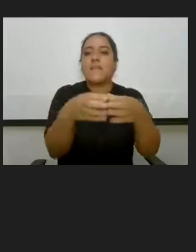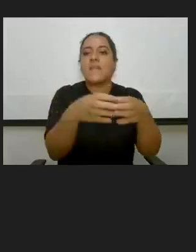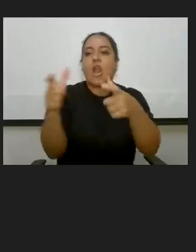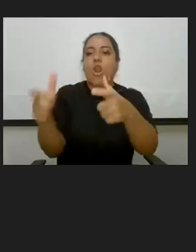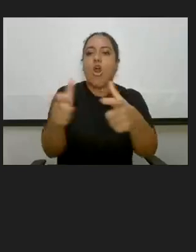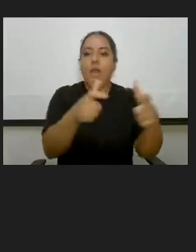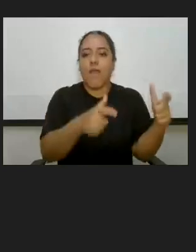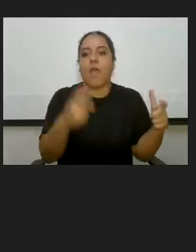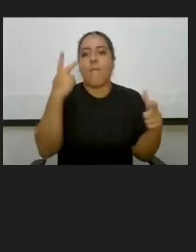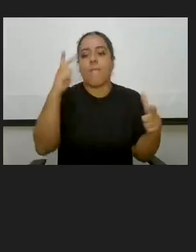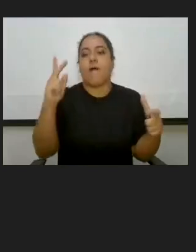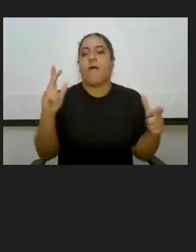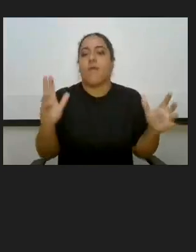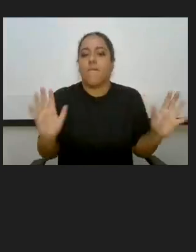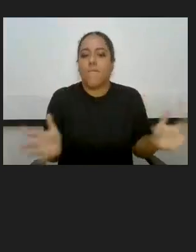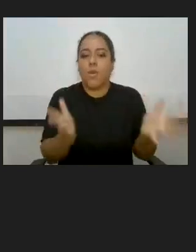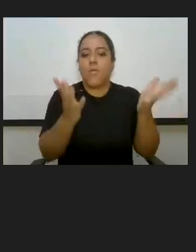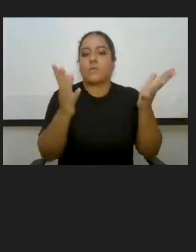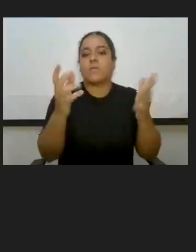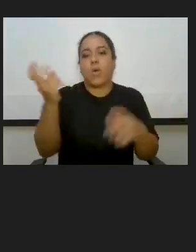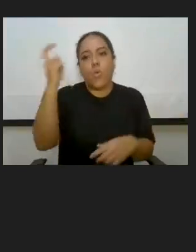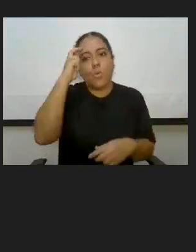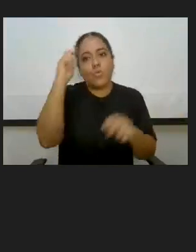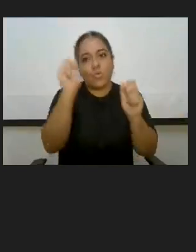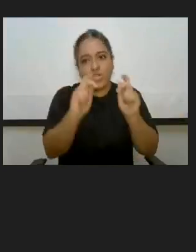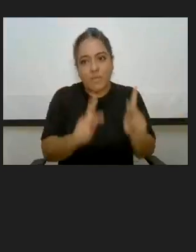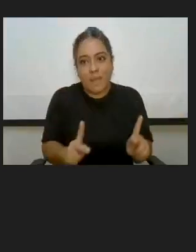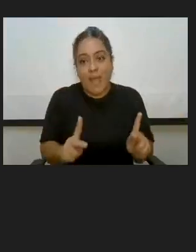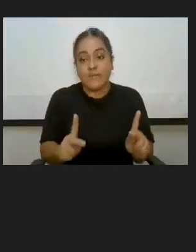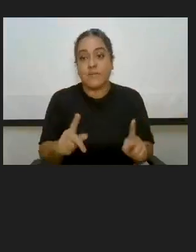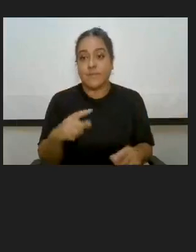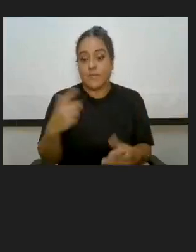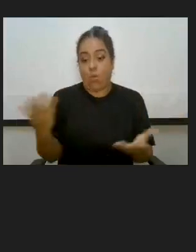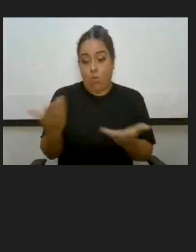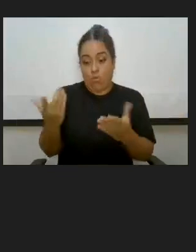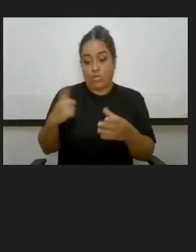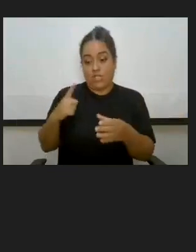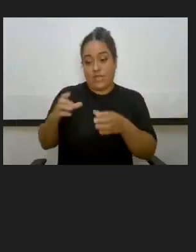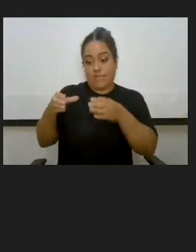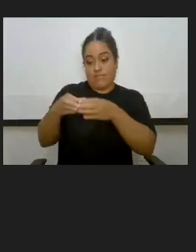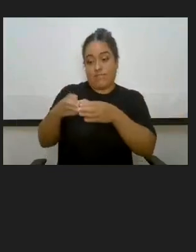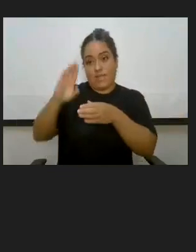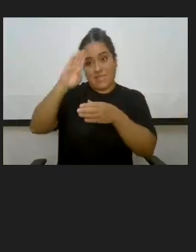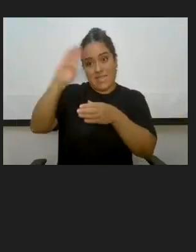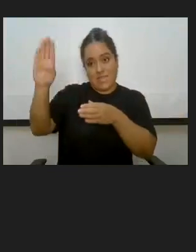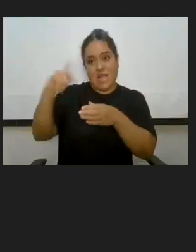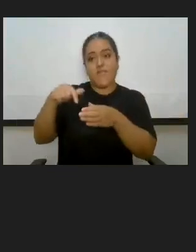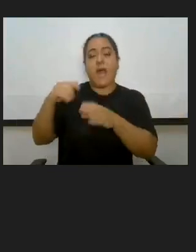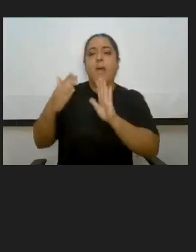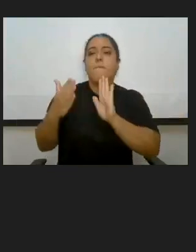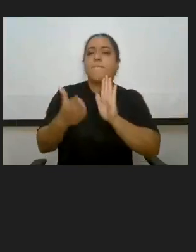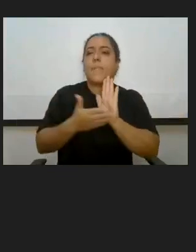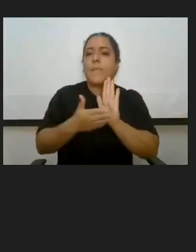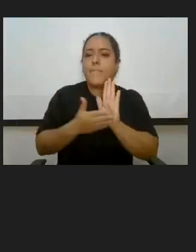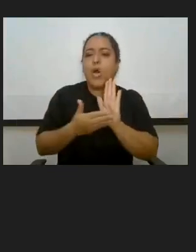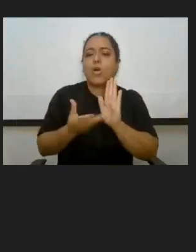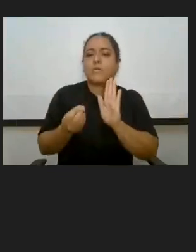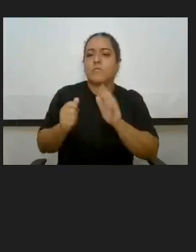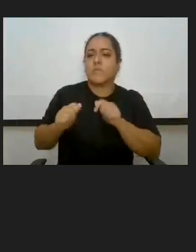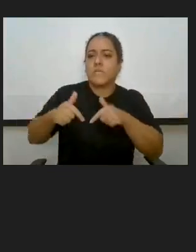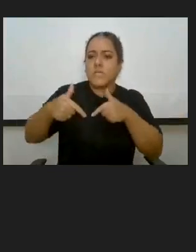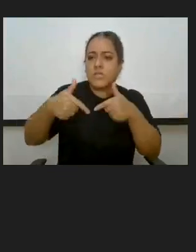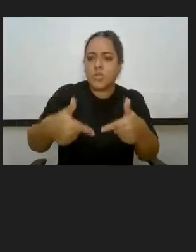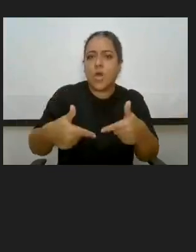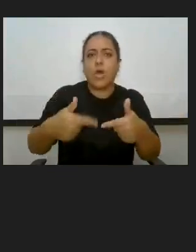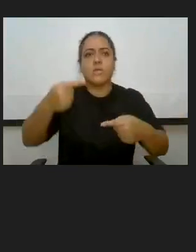da cultura de paz, porque um comitê central, como o que a gente tem aqui, ele vai propor, né, muitas ações,